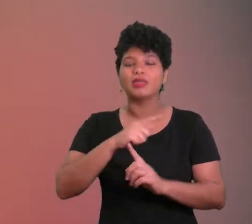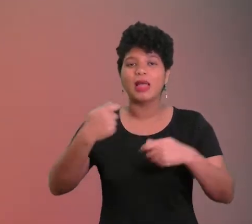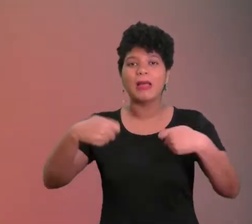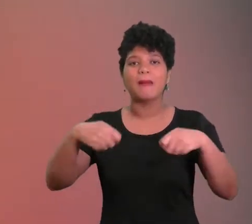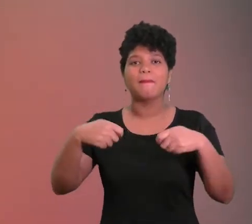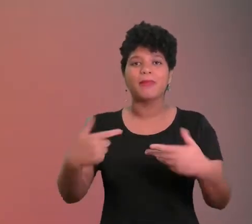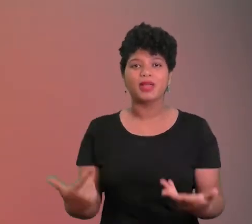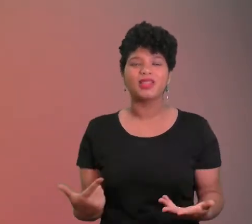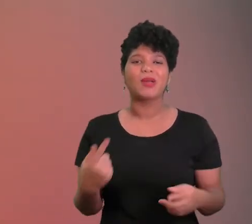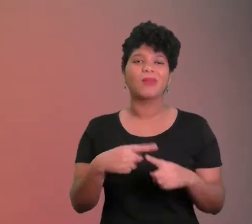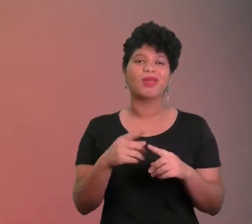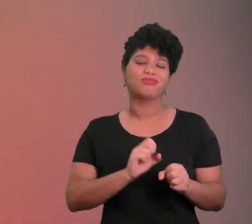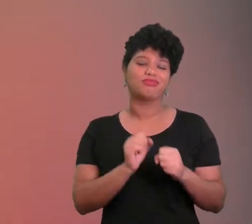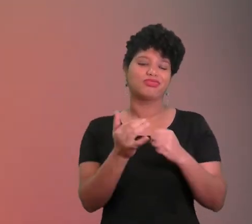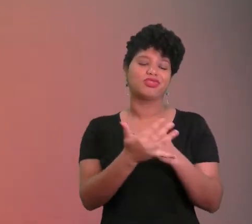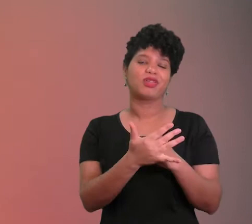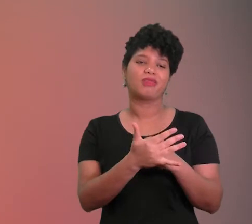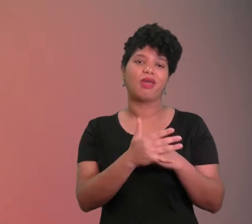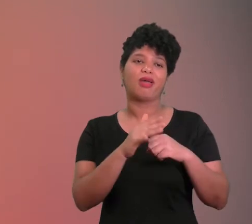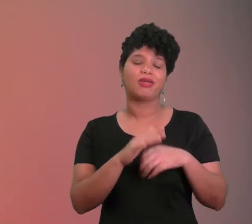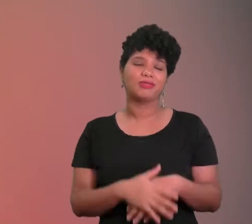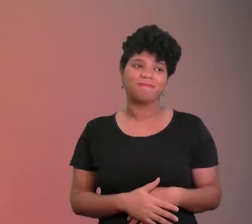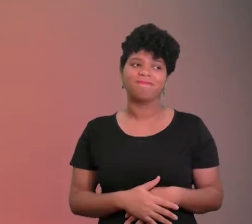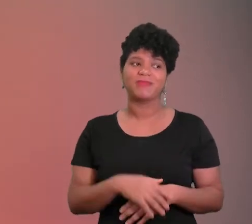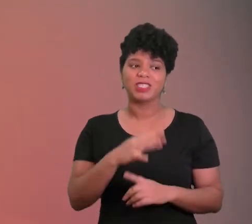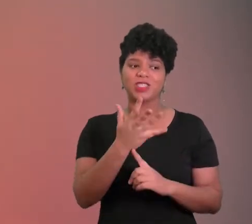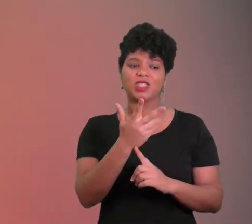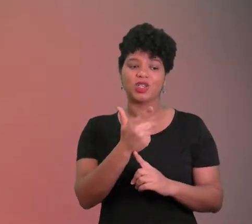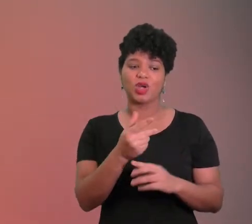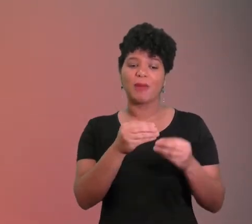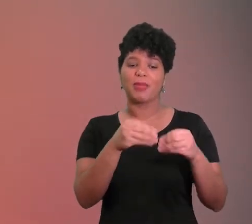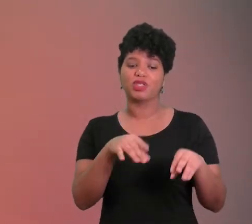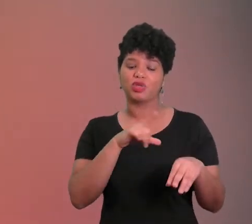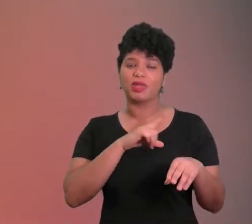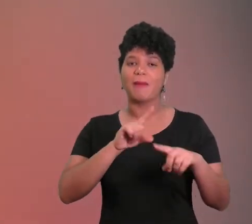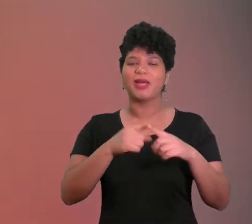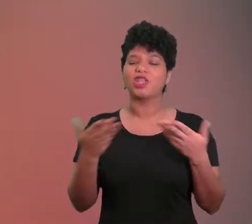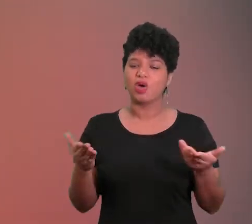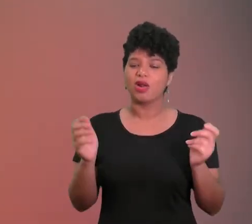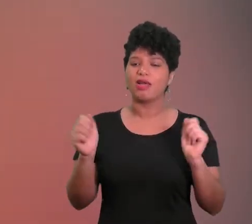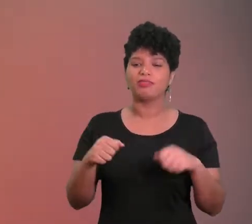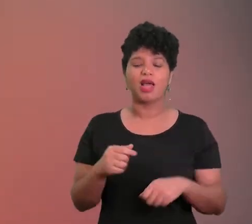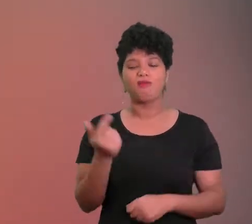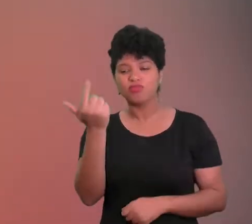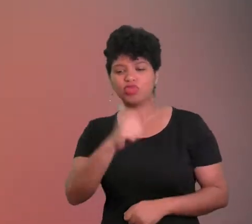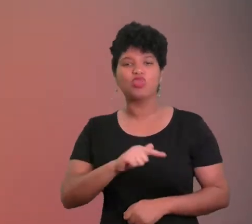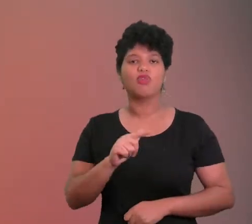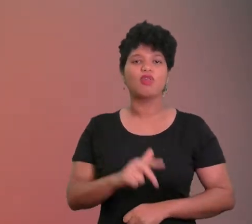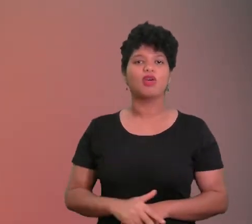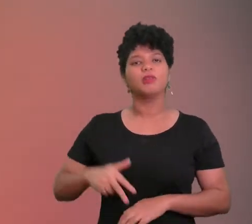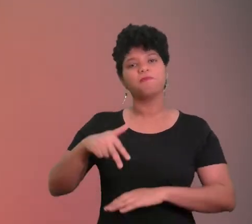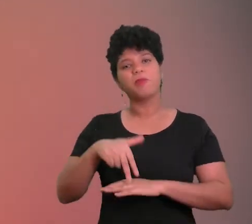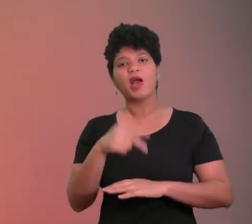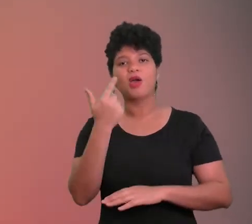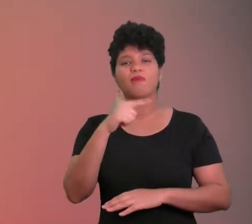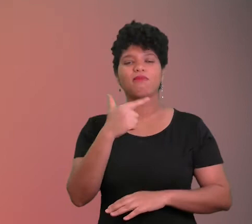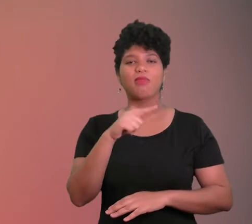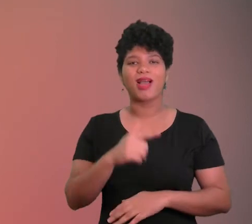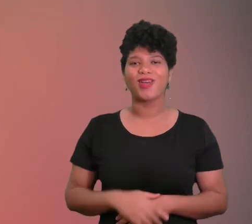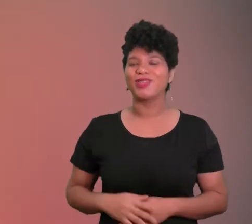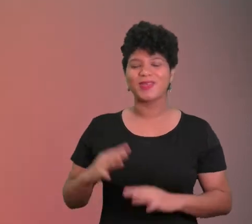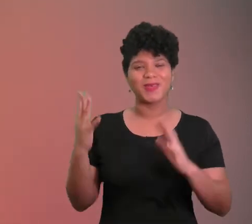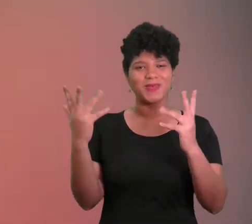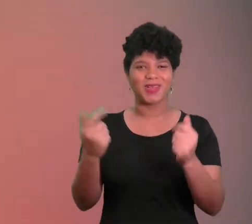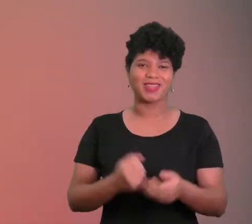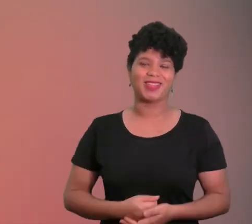com a questão da pandemia. Mas que também vai se reerguer, eu tenho certeza disso, de uma maneira muito brilhante. E